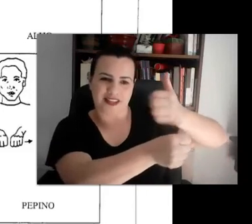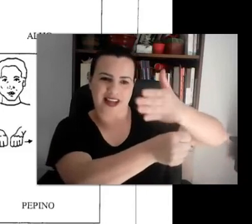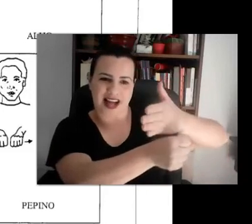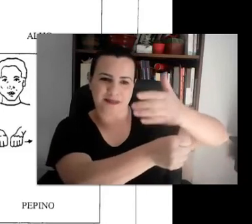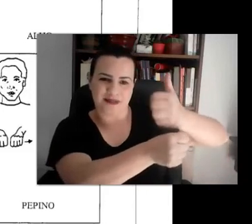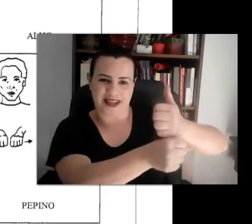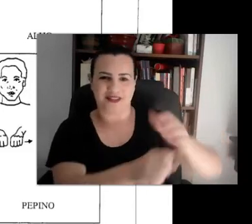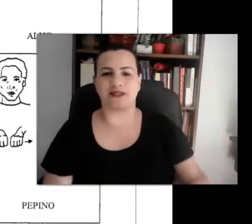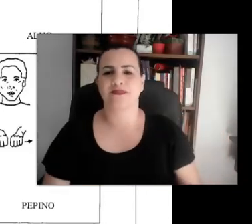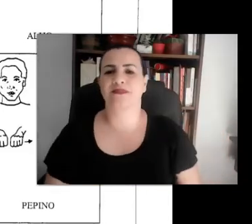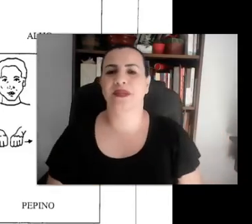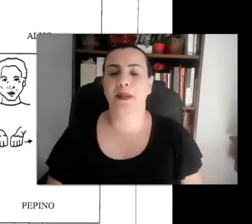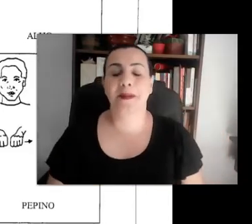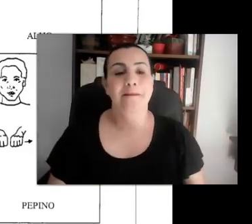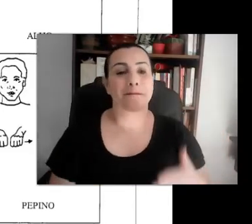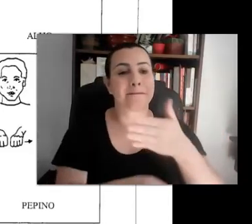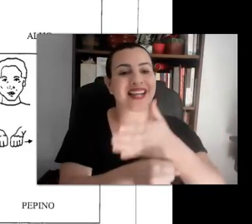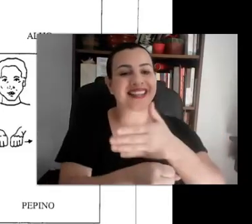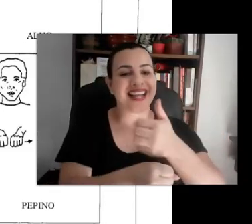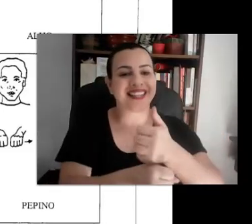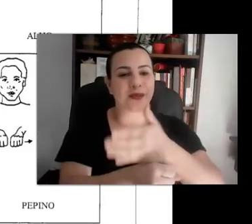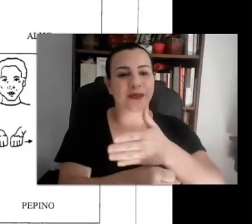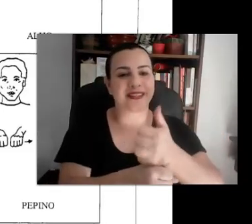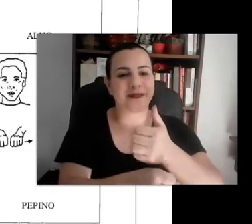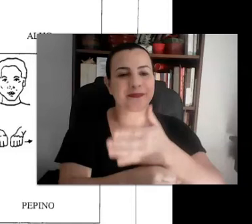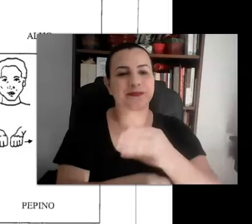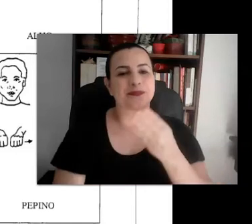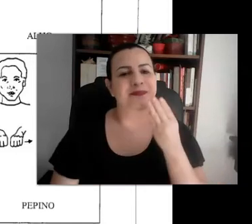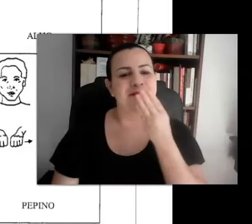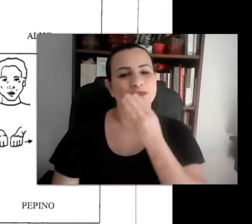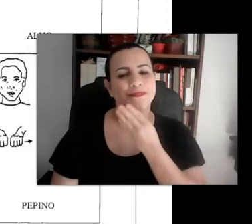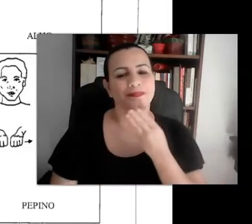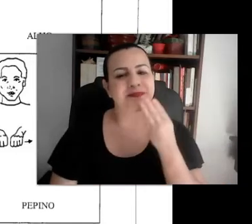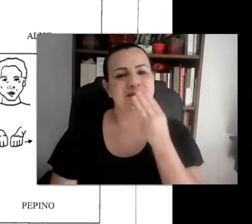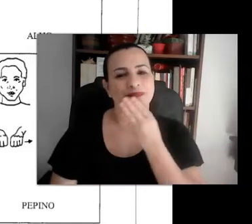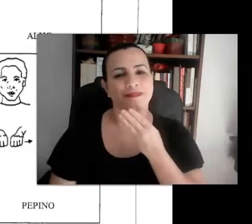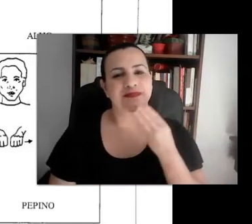abre, fecha, abre, fecha. Batata doce,